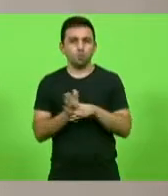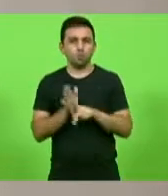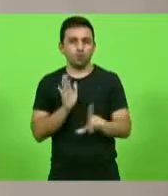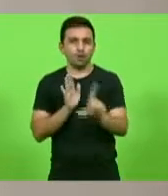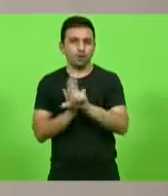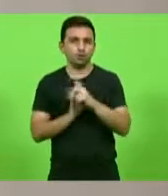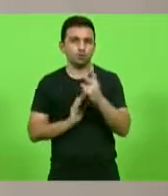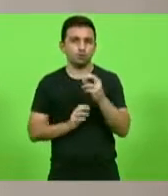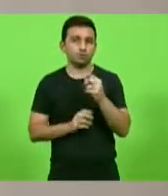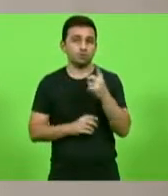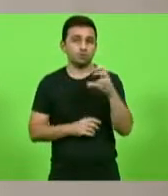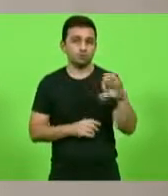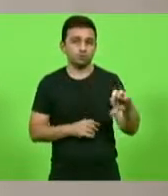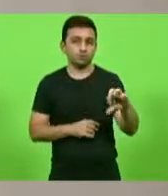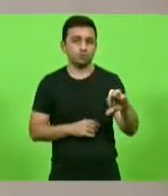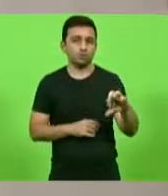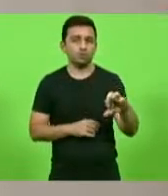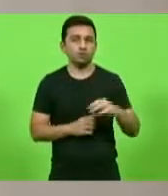17.874/2019. Em discussão. Oi.